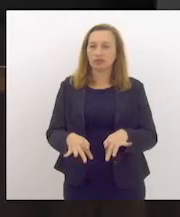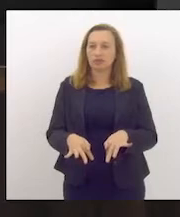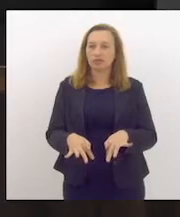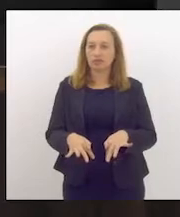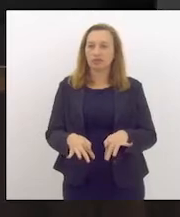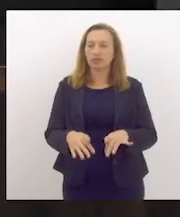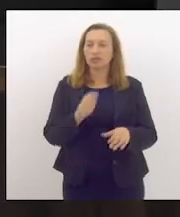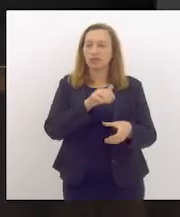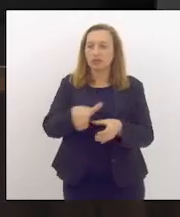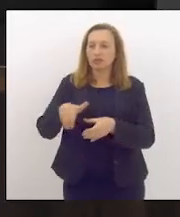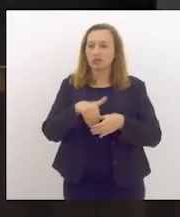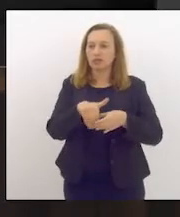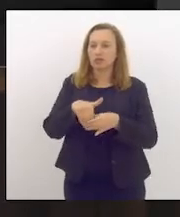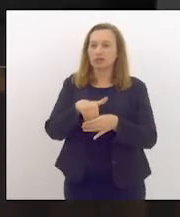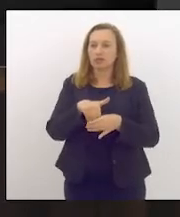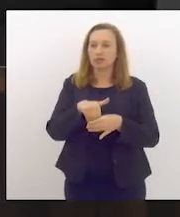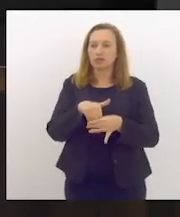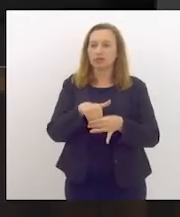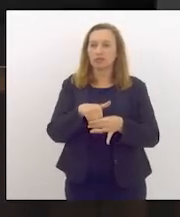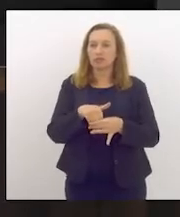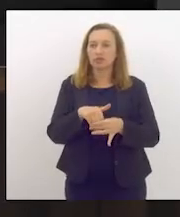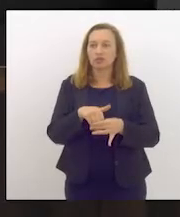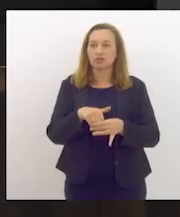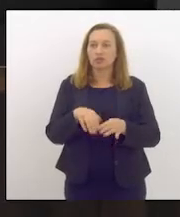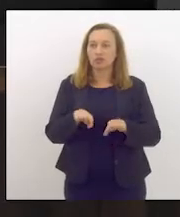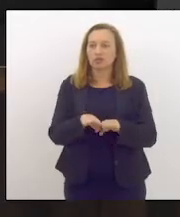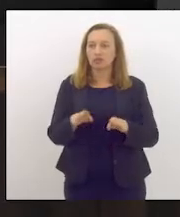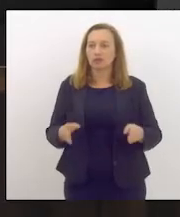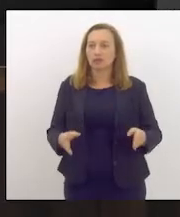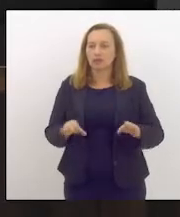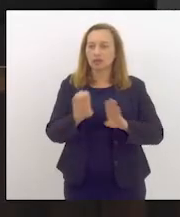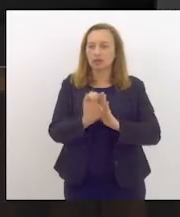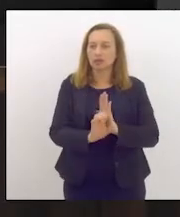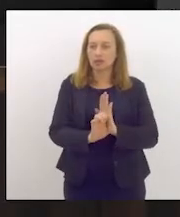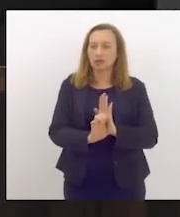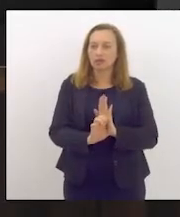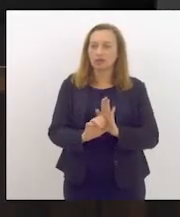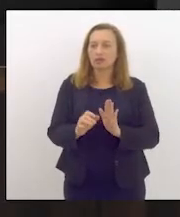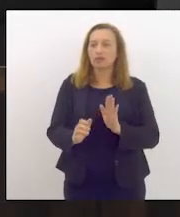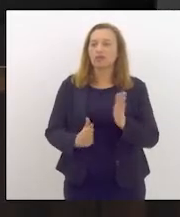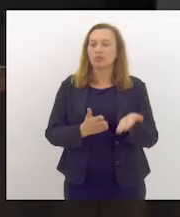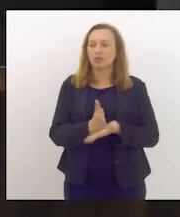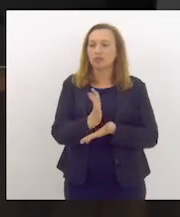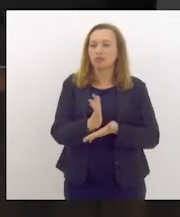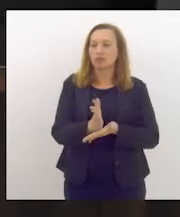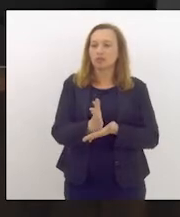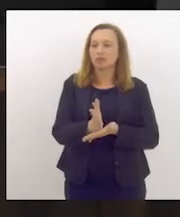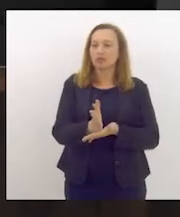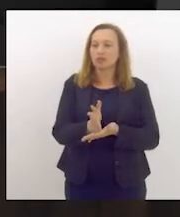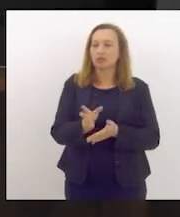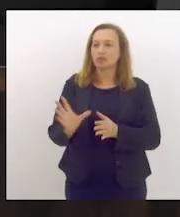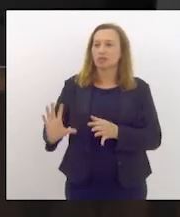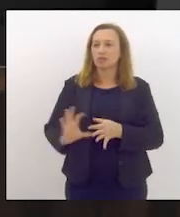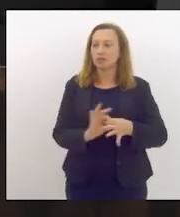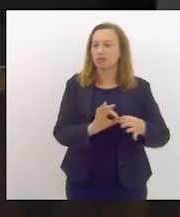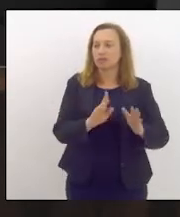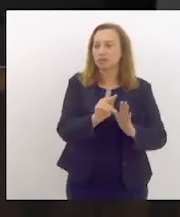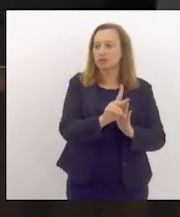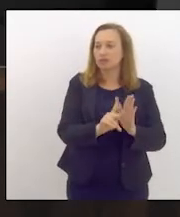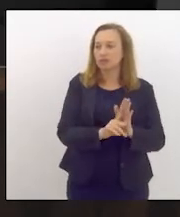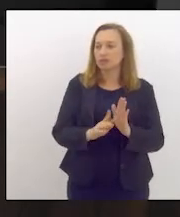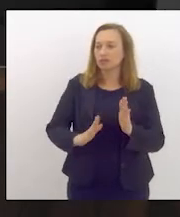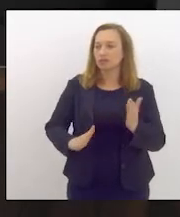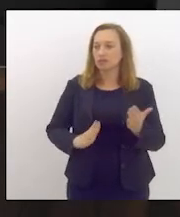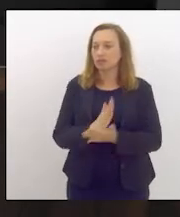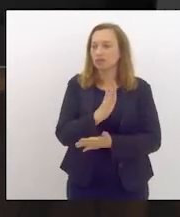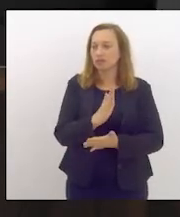em votação emenda de redação seus que aprovam permaneçam Como estão aprovada em votação projeto assim emendados seus